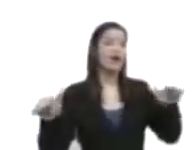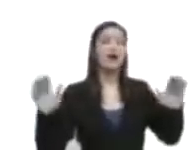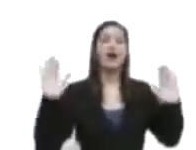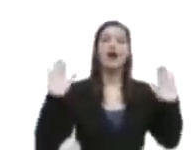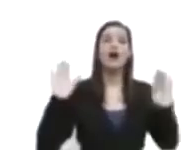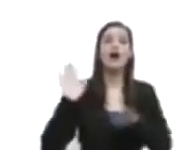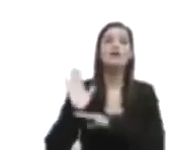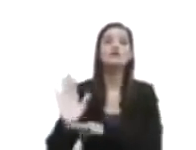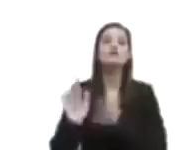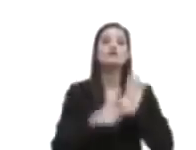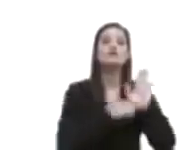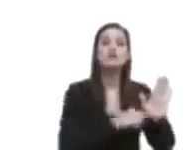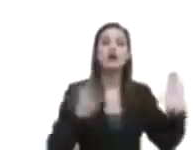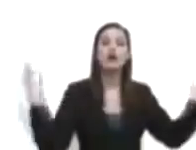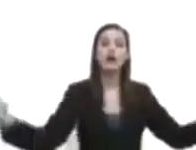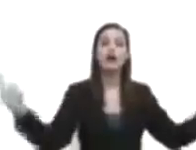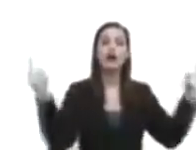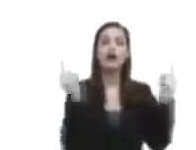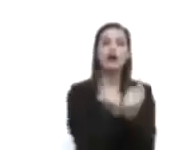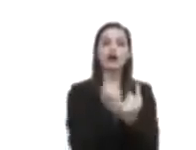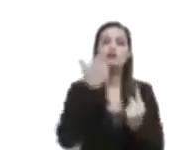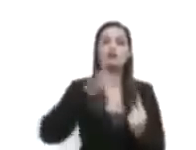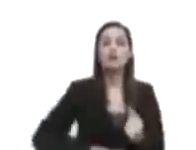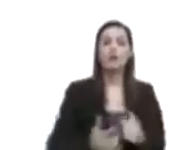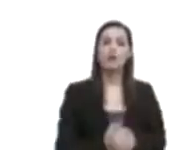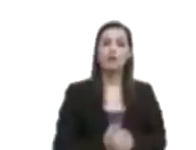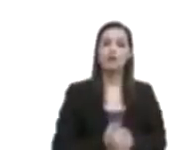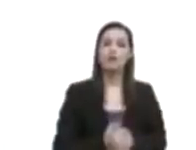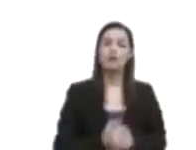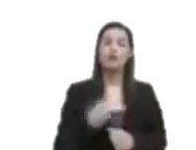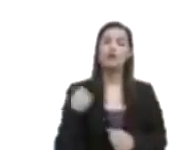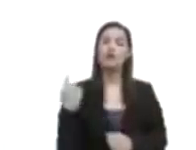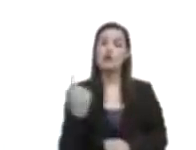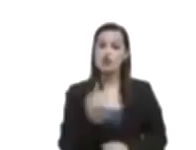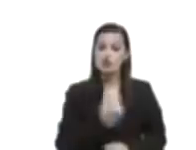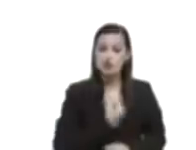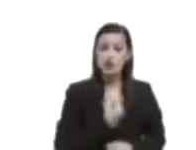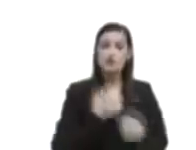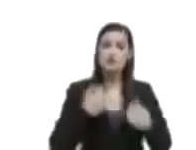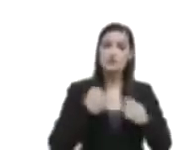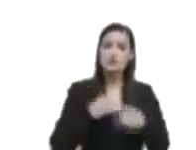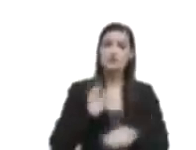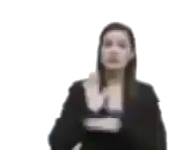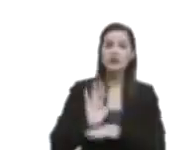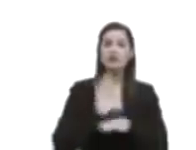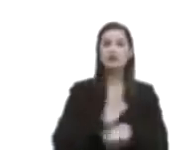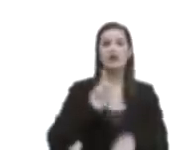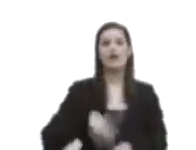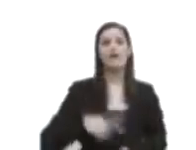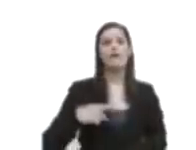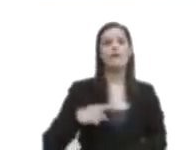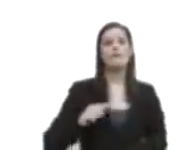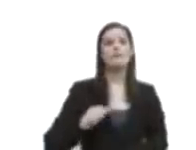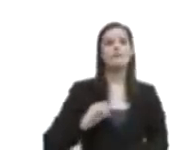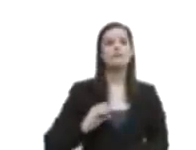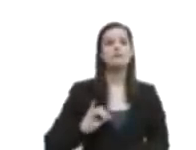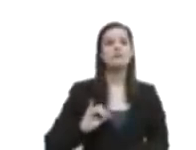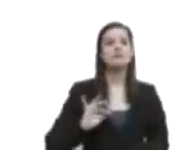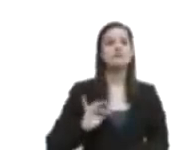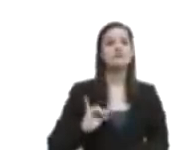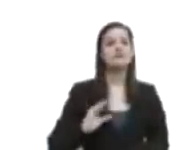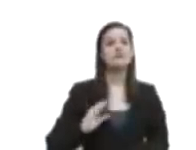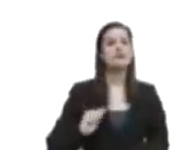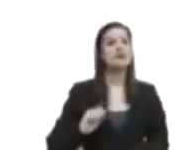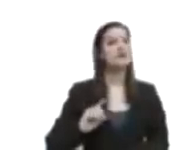contenda, botamos panos quentes, somos os pacificadores. Não se trata só de algo passivo,